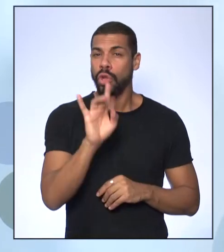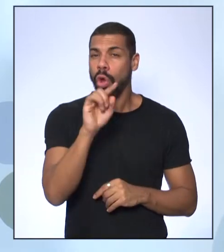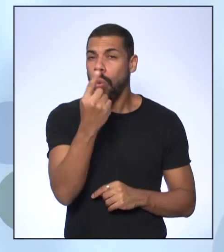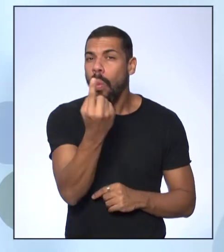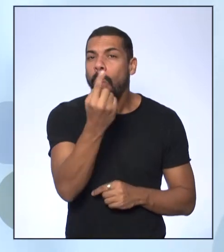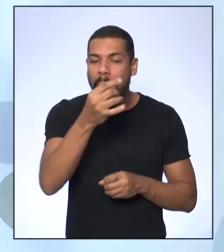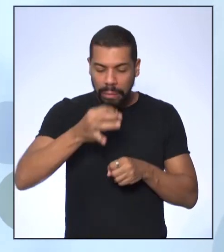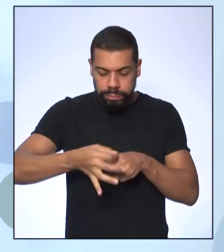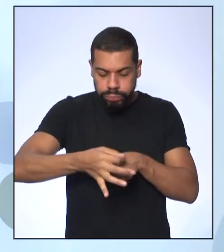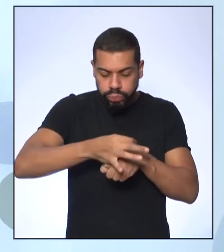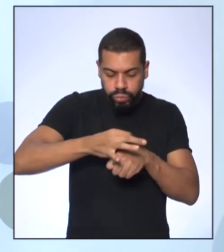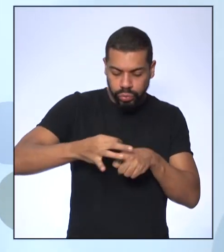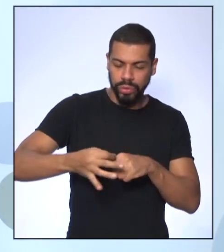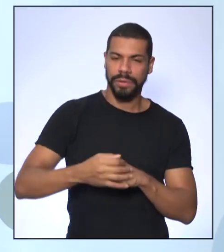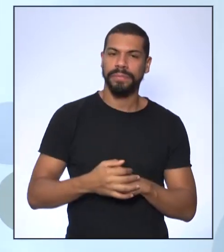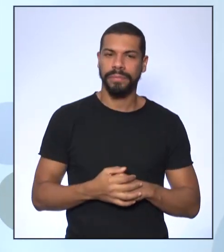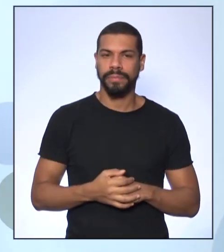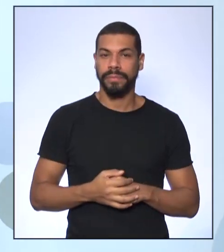Já seres